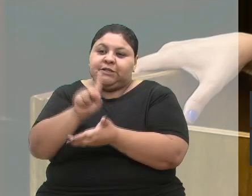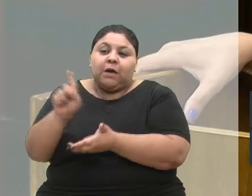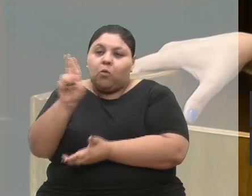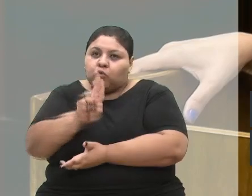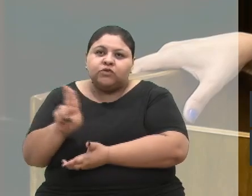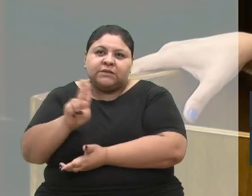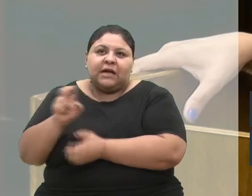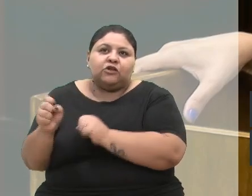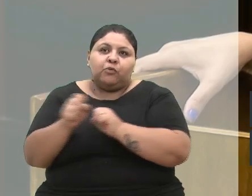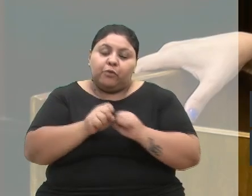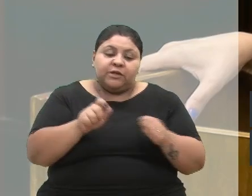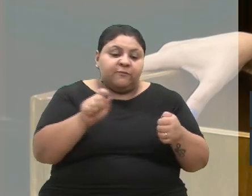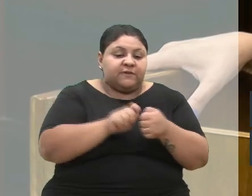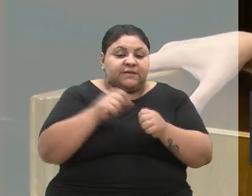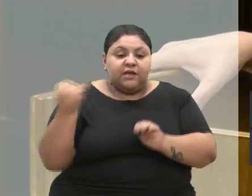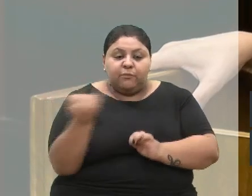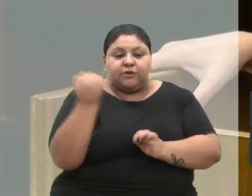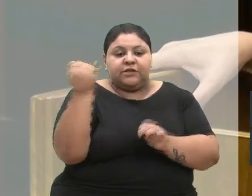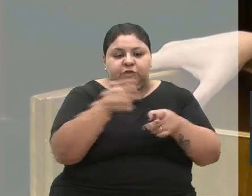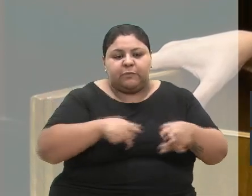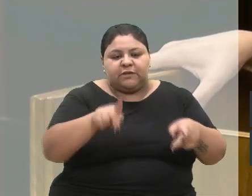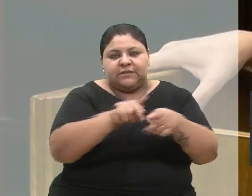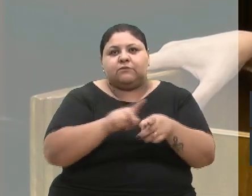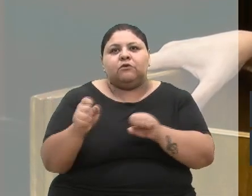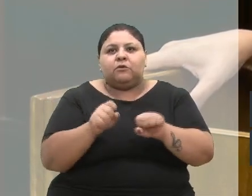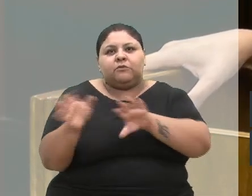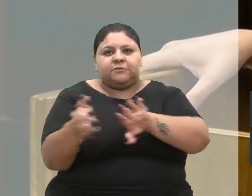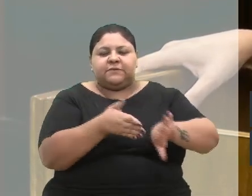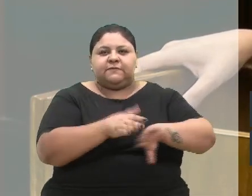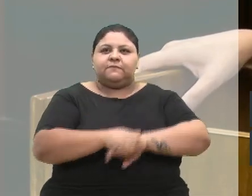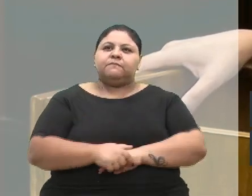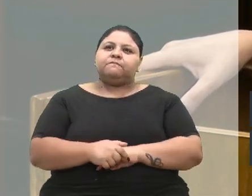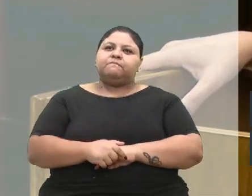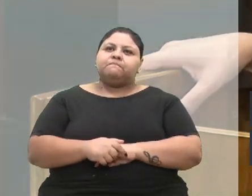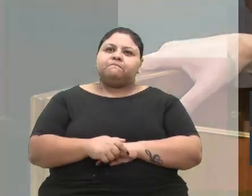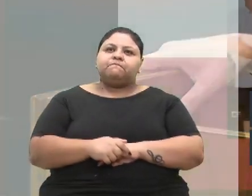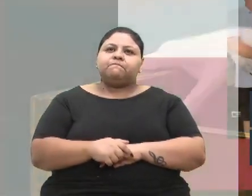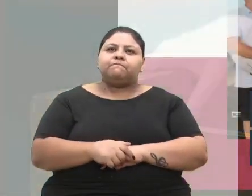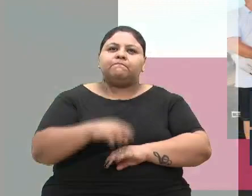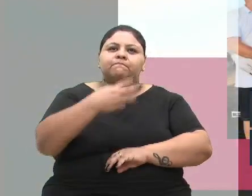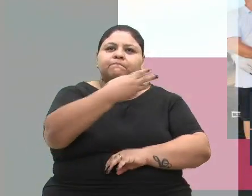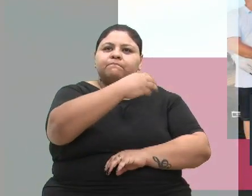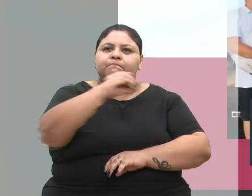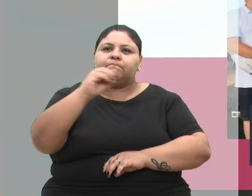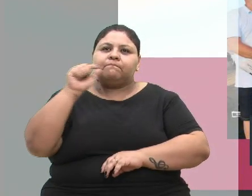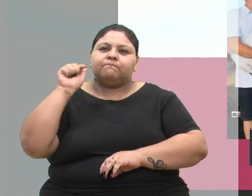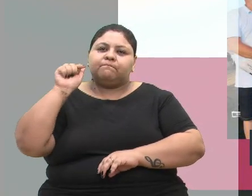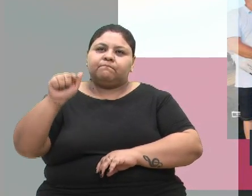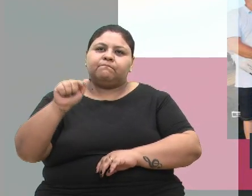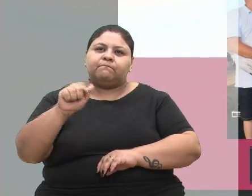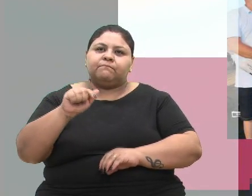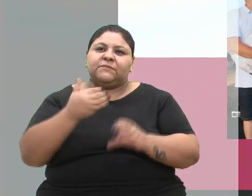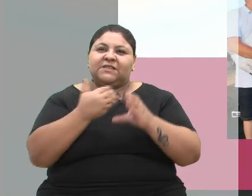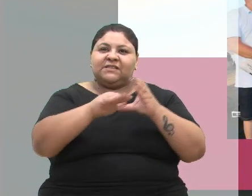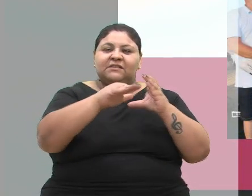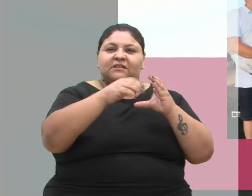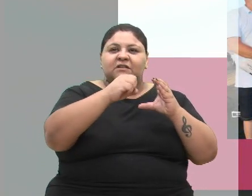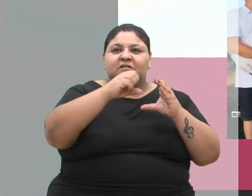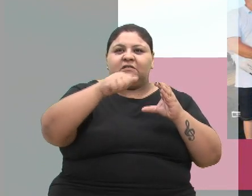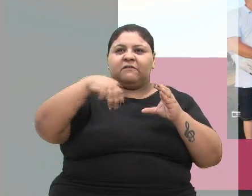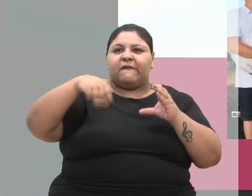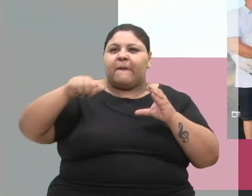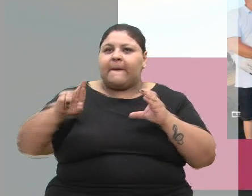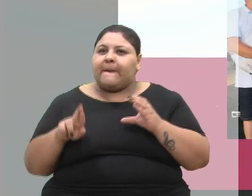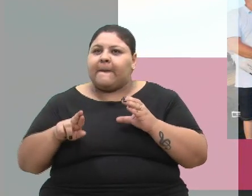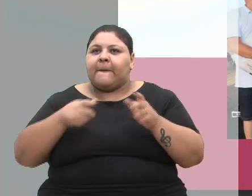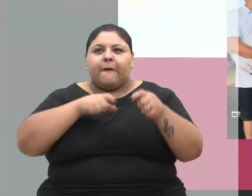muito importante para aquela população. Pode passar? R$300 mil para a Samar, né, para investir, então, ali